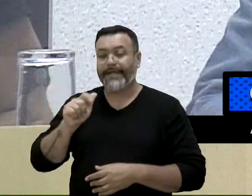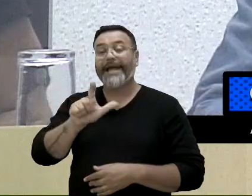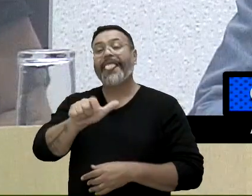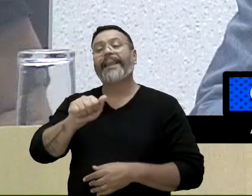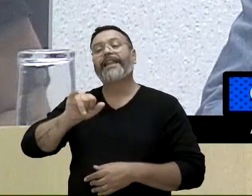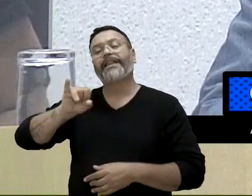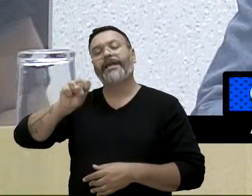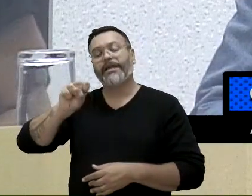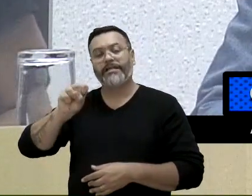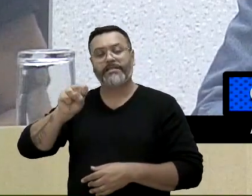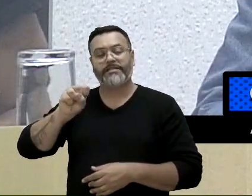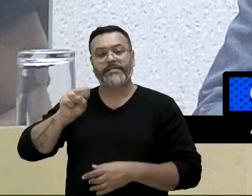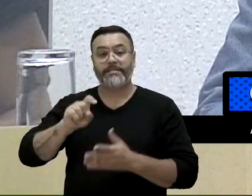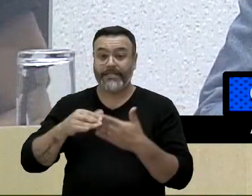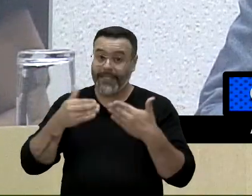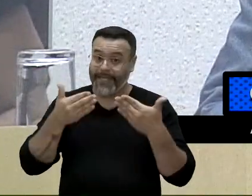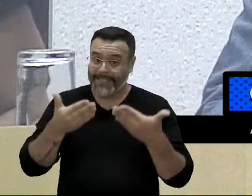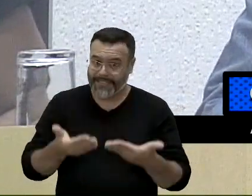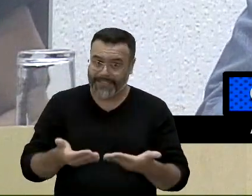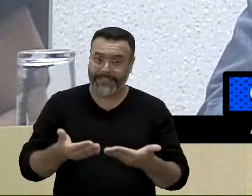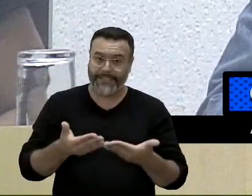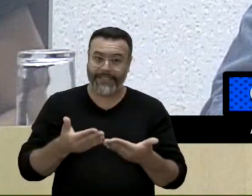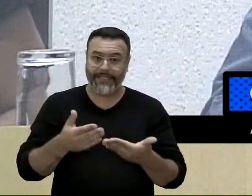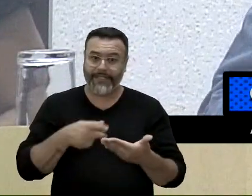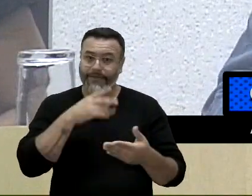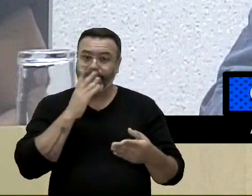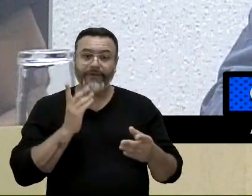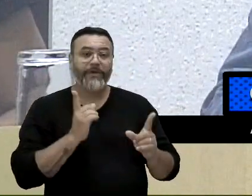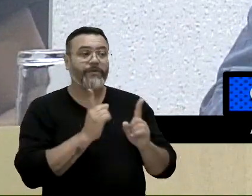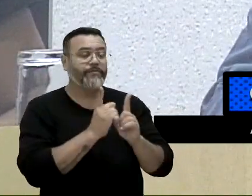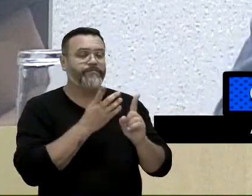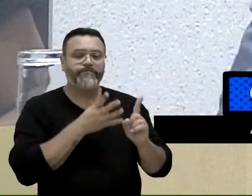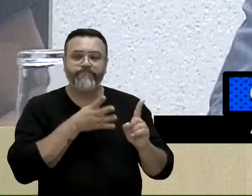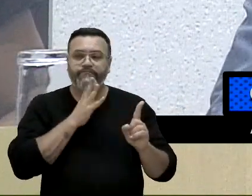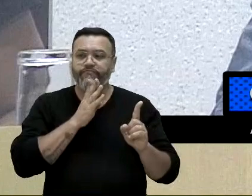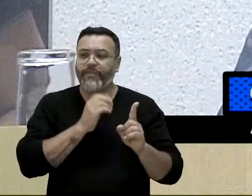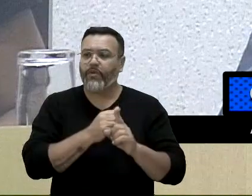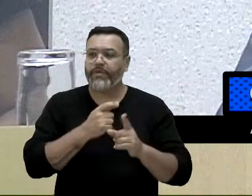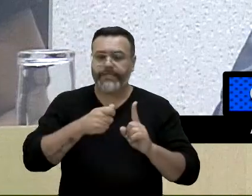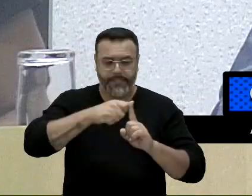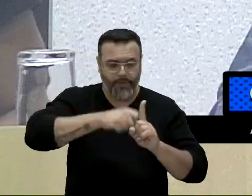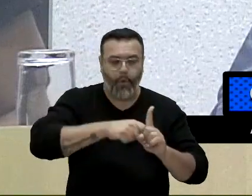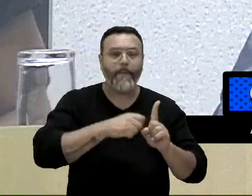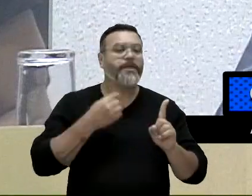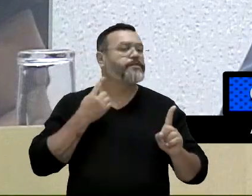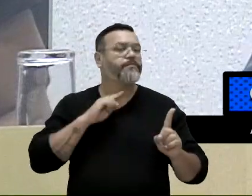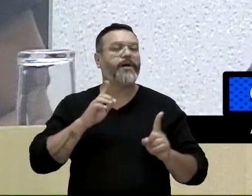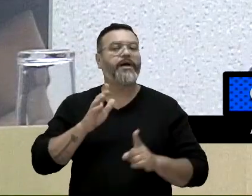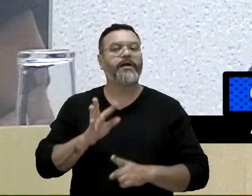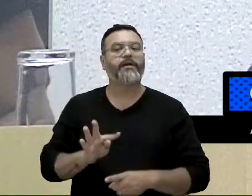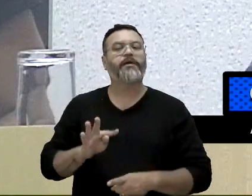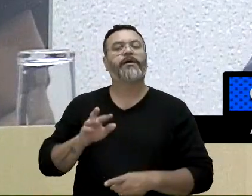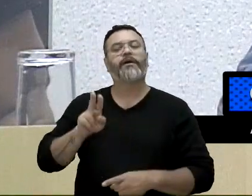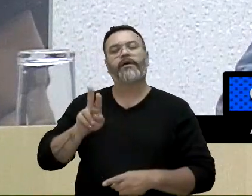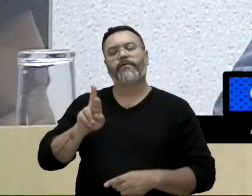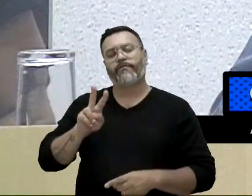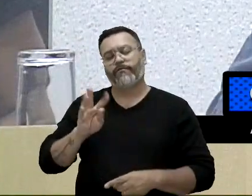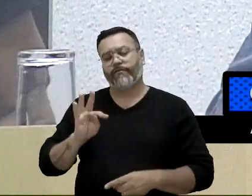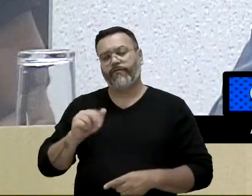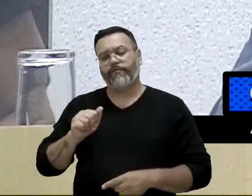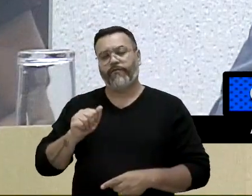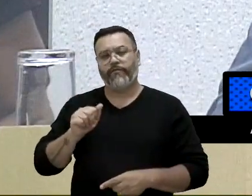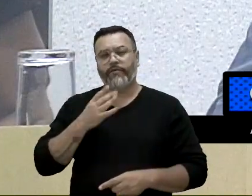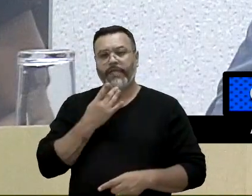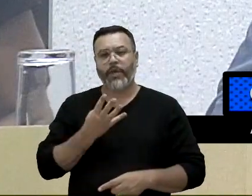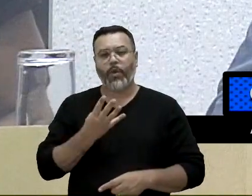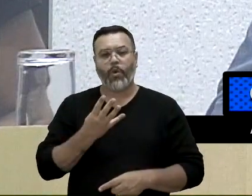dessa forma que a gente conheceu o Maio Furta Cor, apresentamos também para a vereadora Vivi, para a vereadora Elisa, e